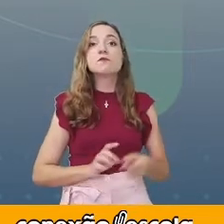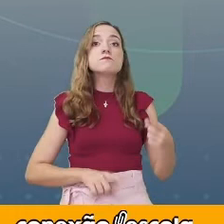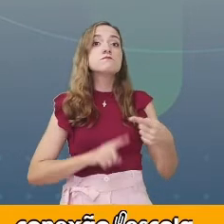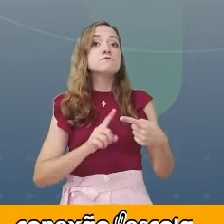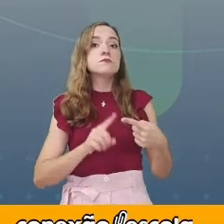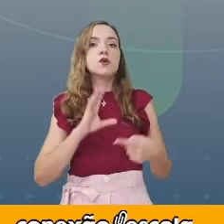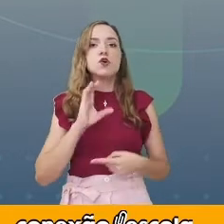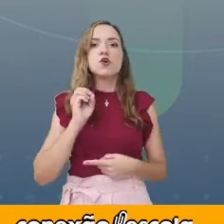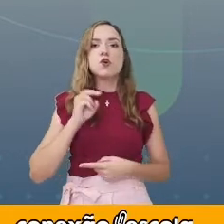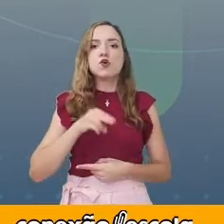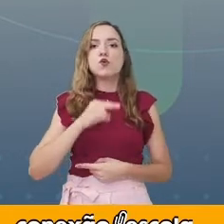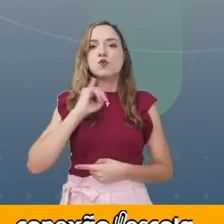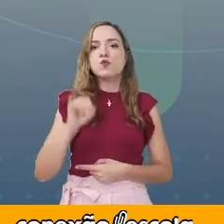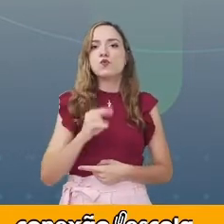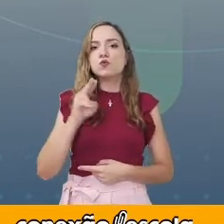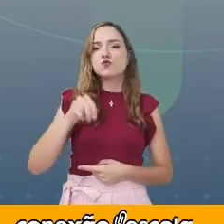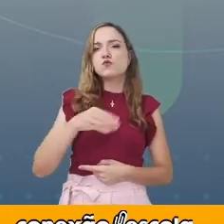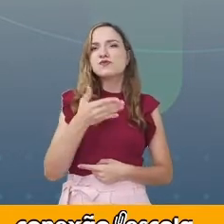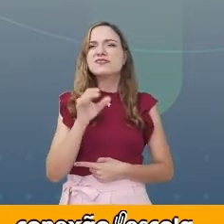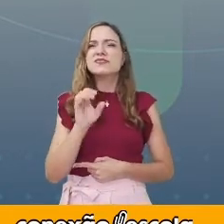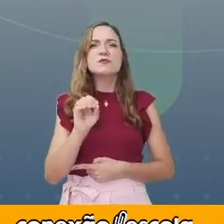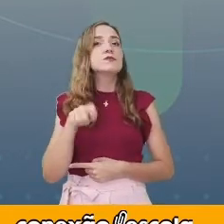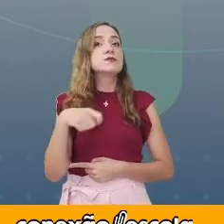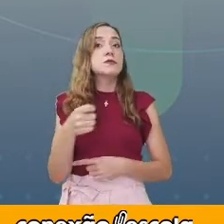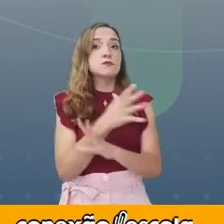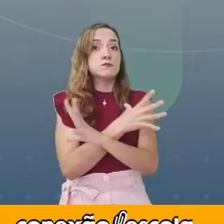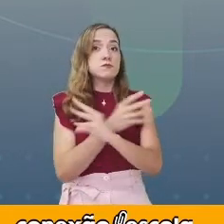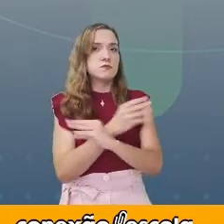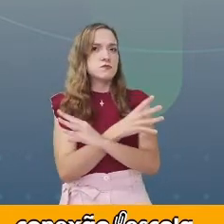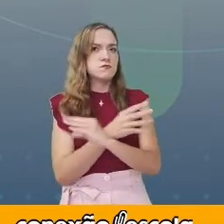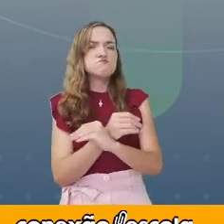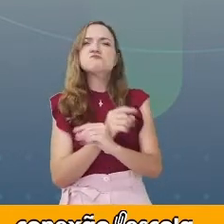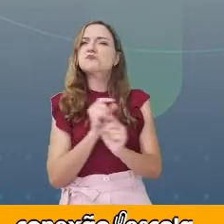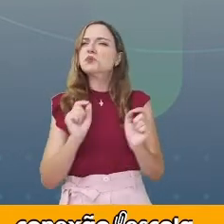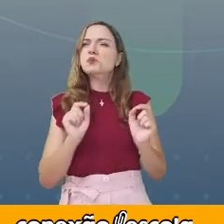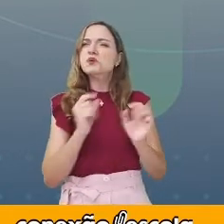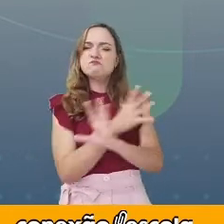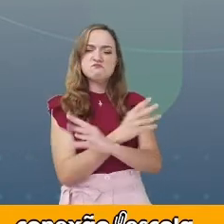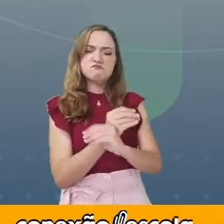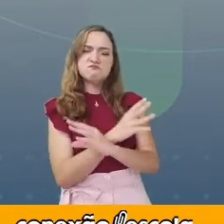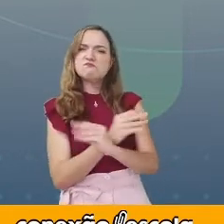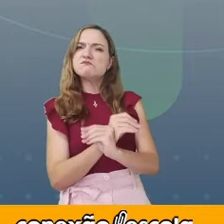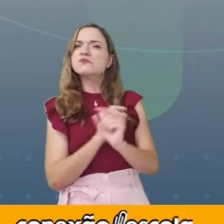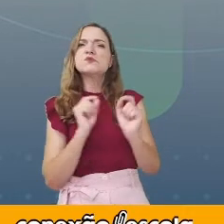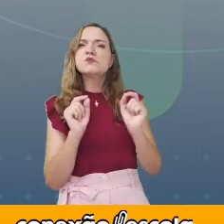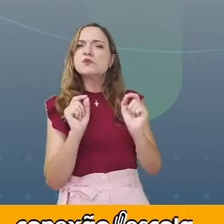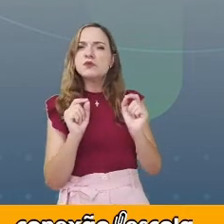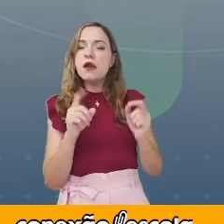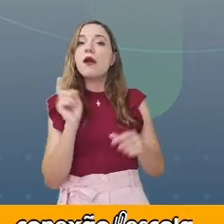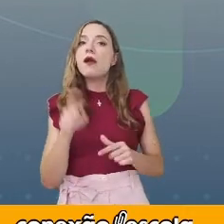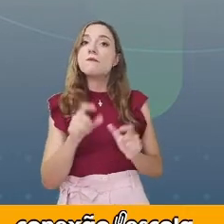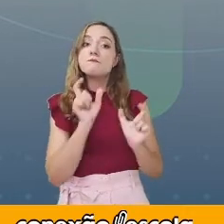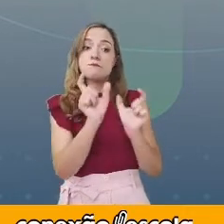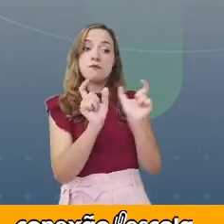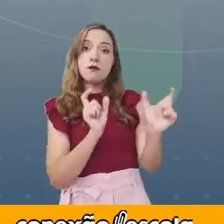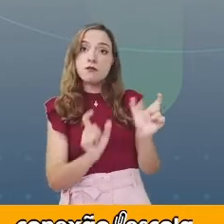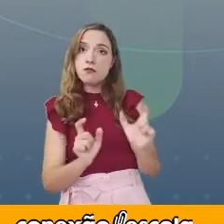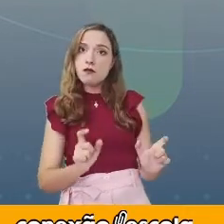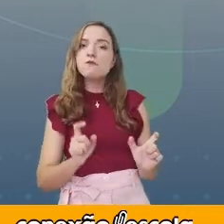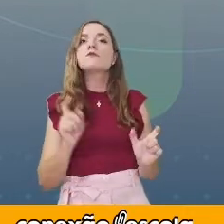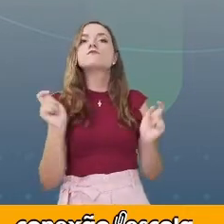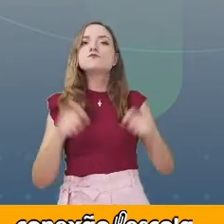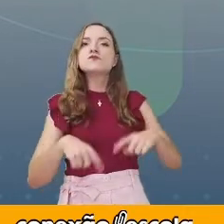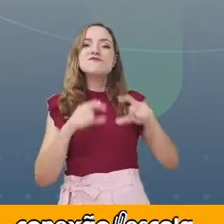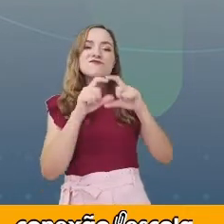a conjunção. Professor, o que são conjunções? Conjunções, elas são elementos que são utilizados